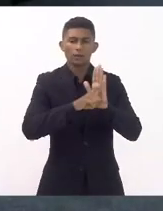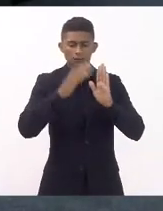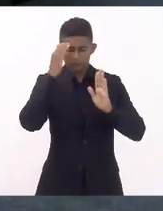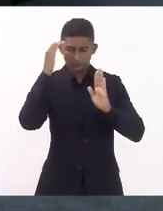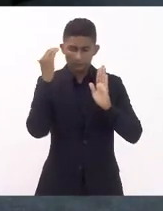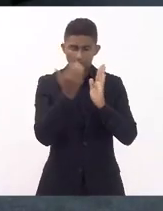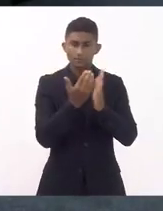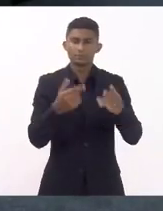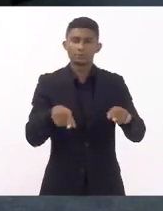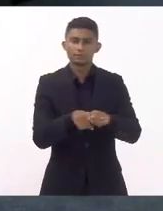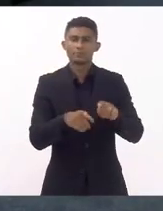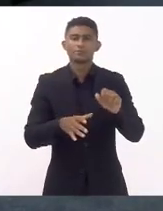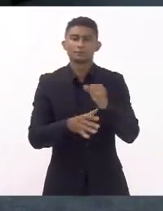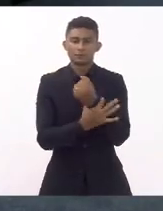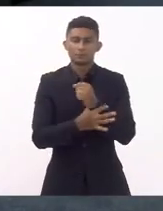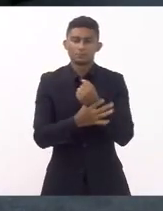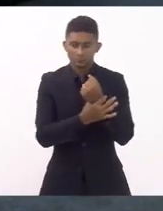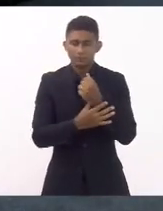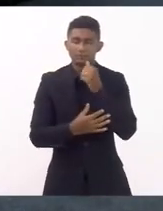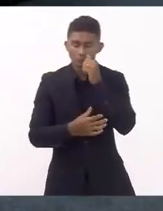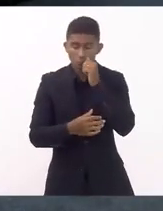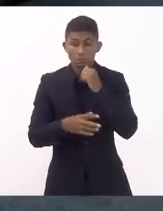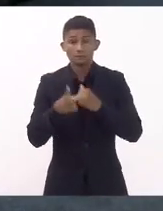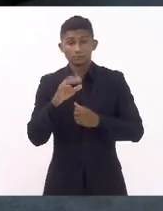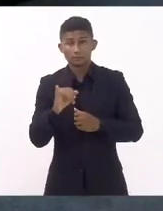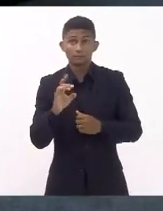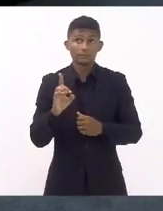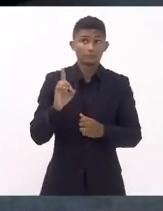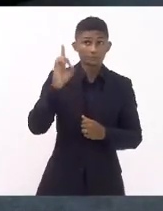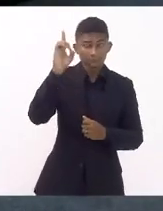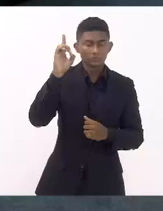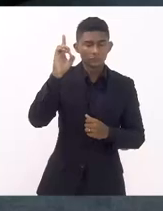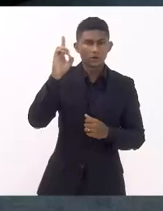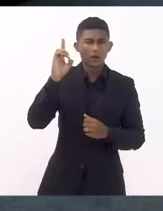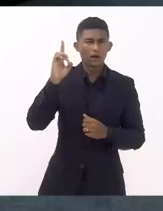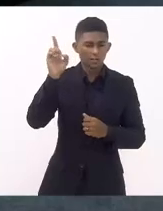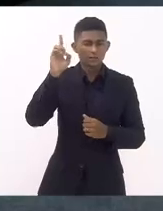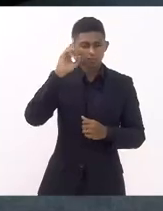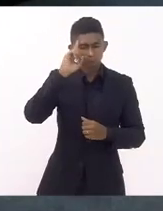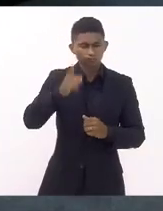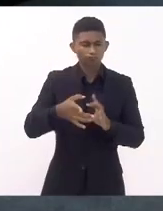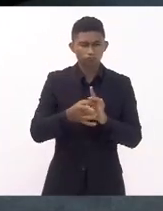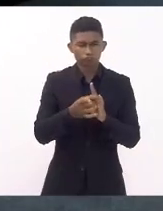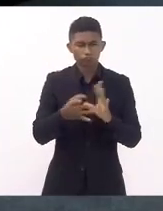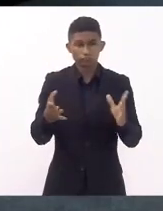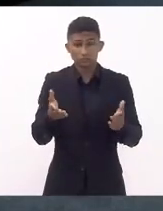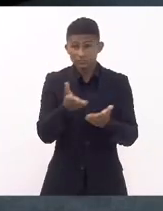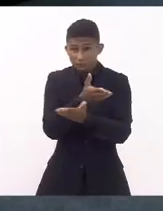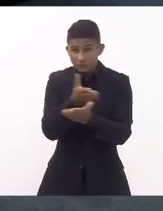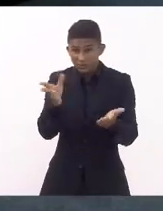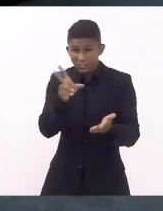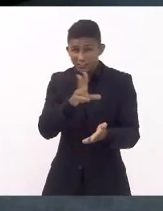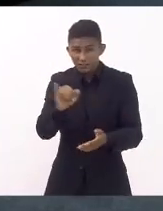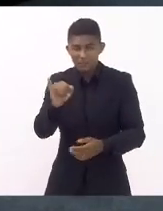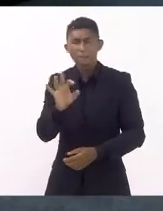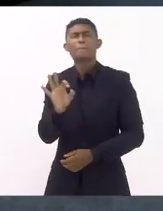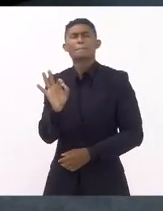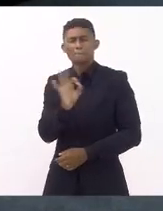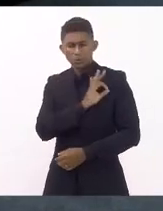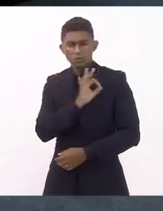garante a segurança jurídica e que, se Deus permitir, muito em breve, os senhores serão policiais